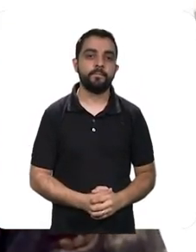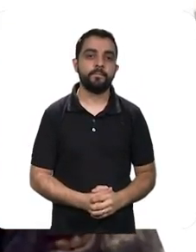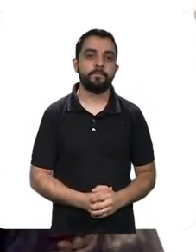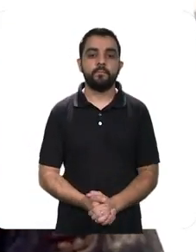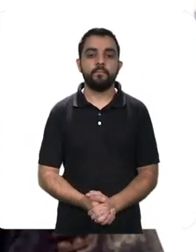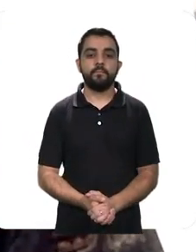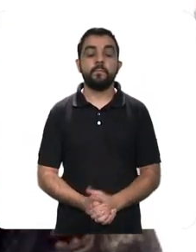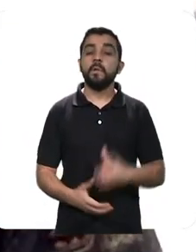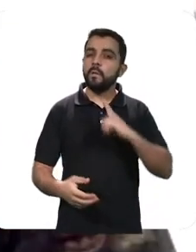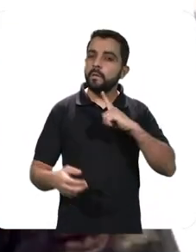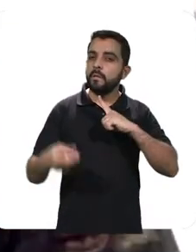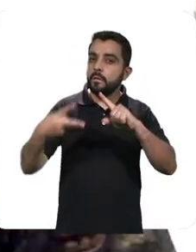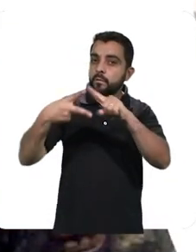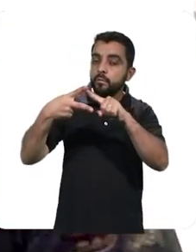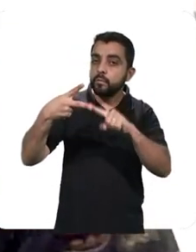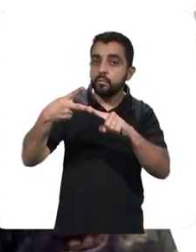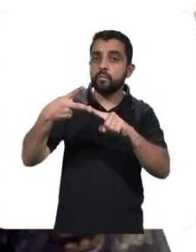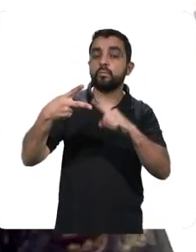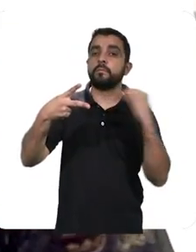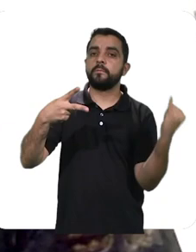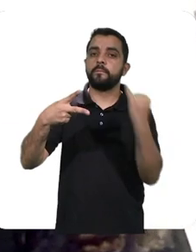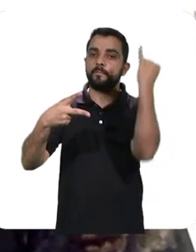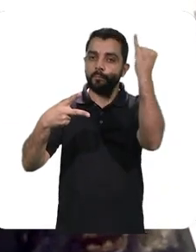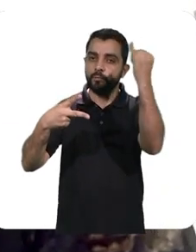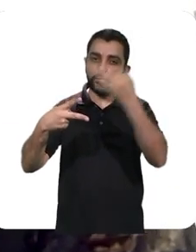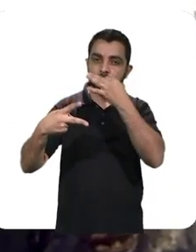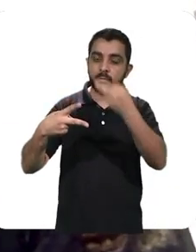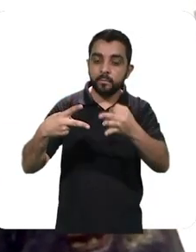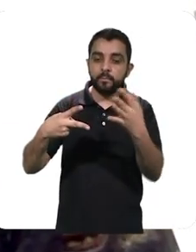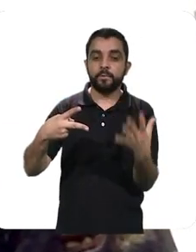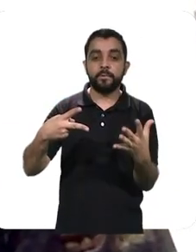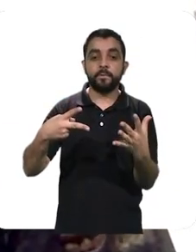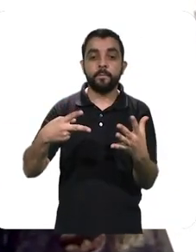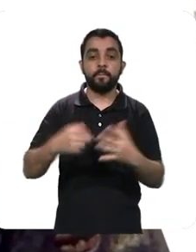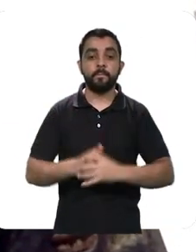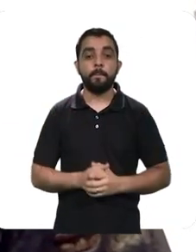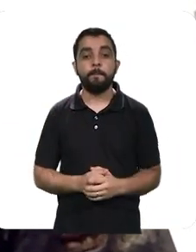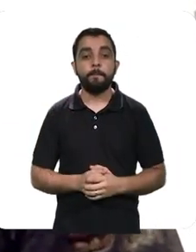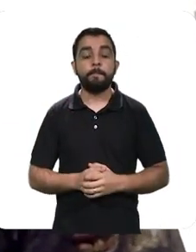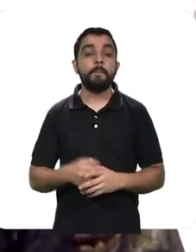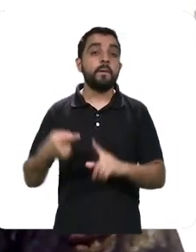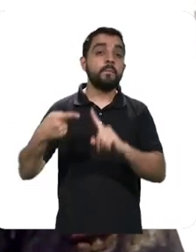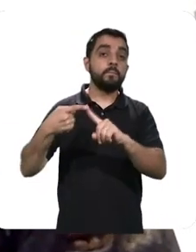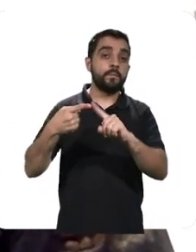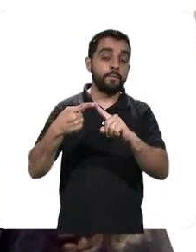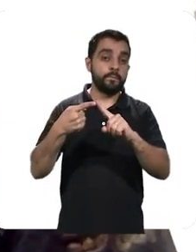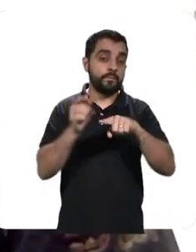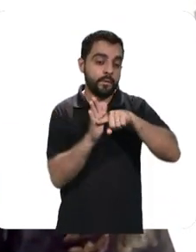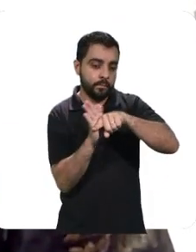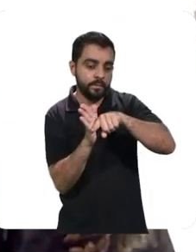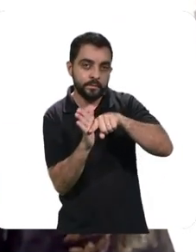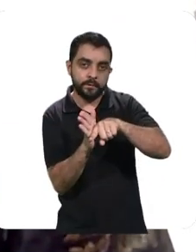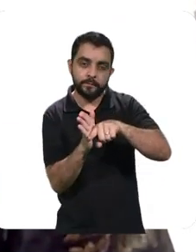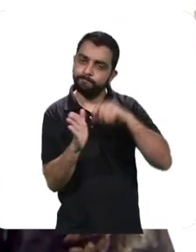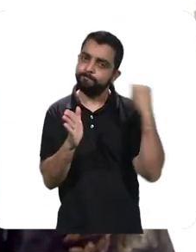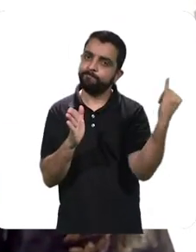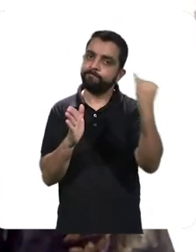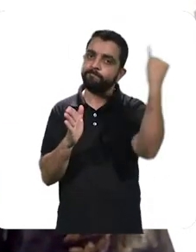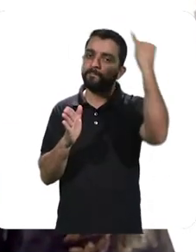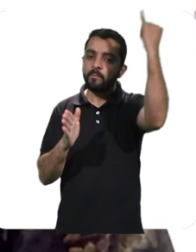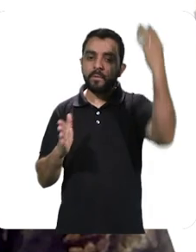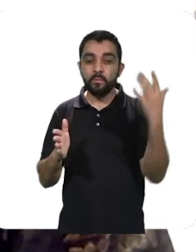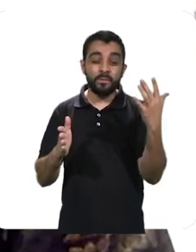Eu acho que são dois pontos importantes, que aí a universidade é fundamental, né? Uma é a pesquisa, porque a maior parte